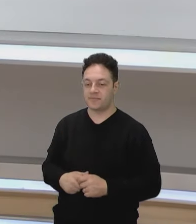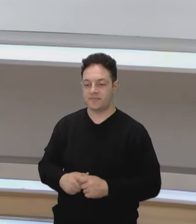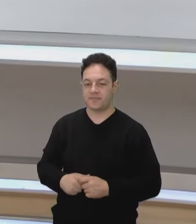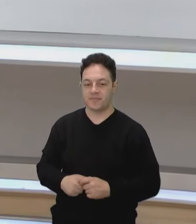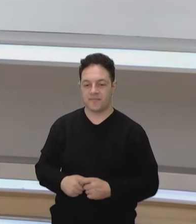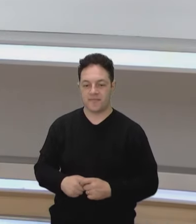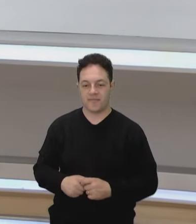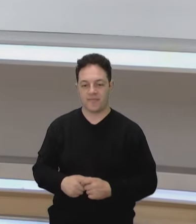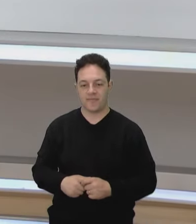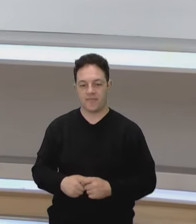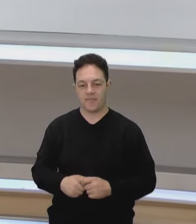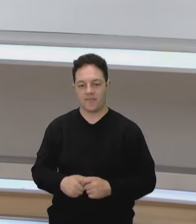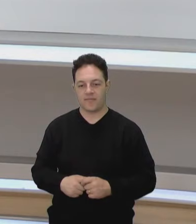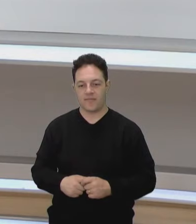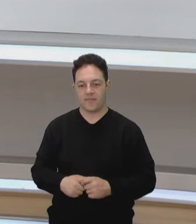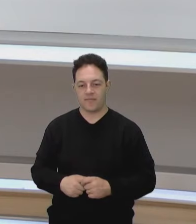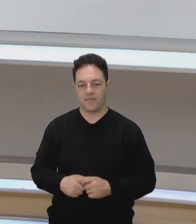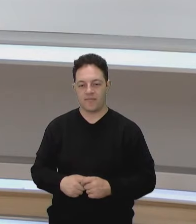para vocês.